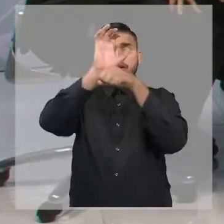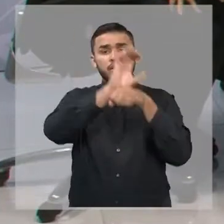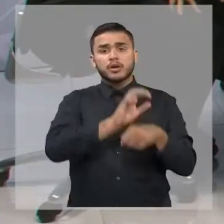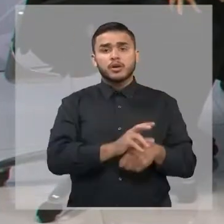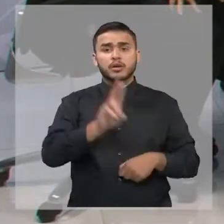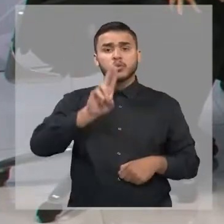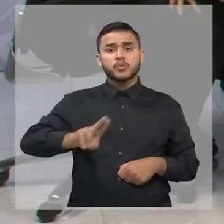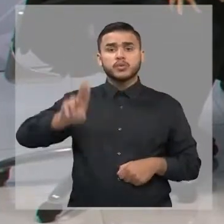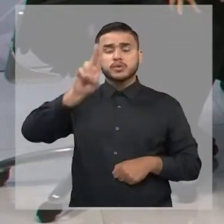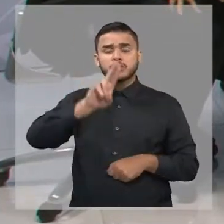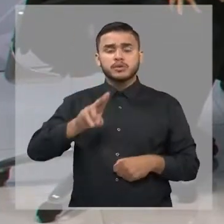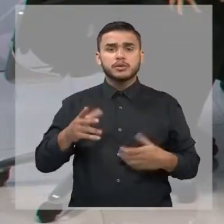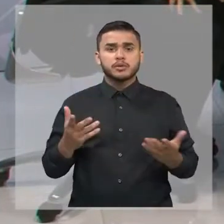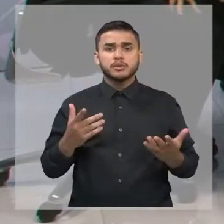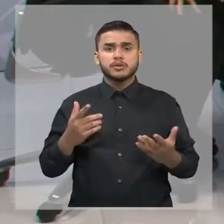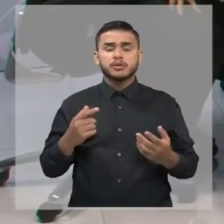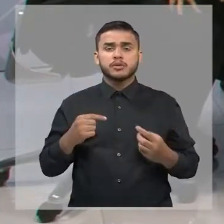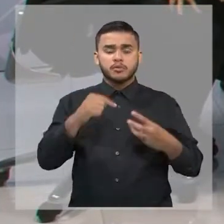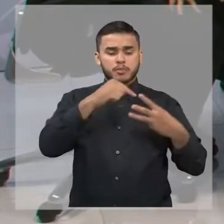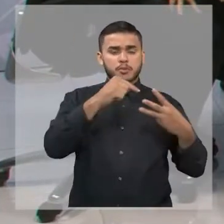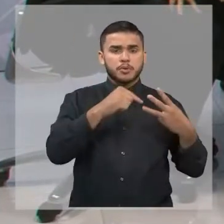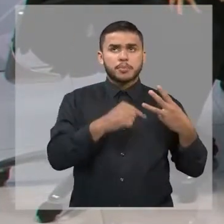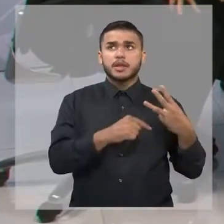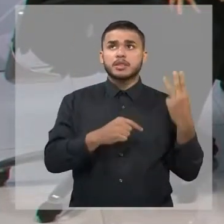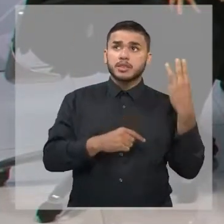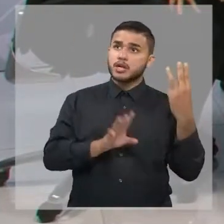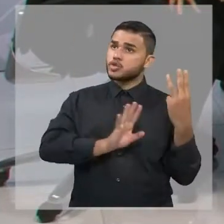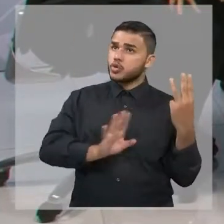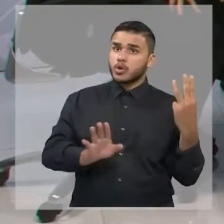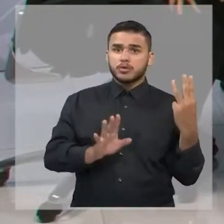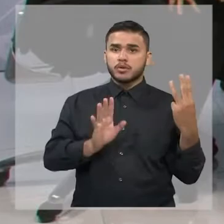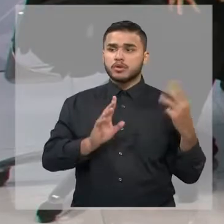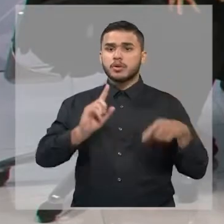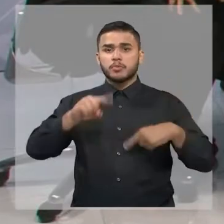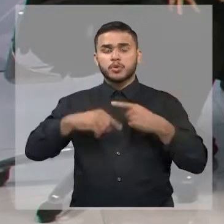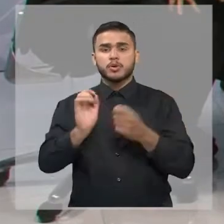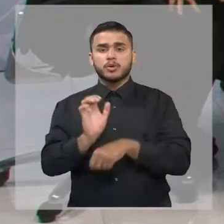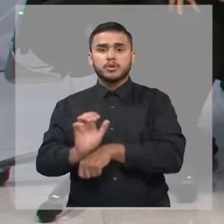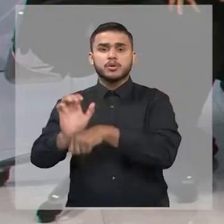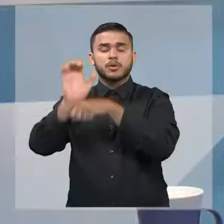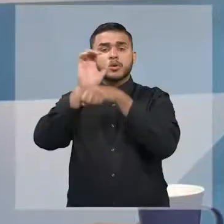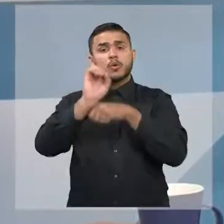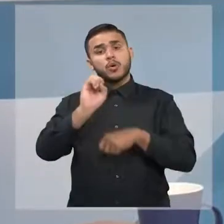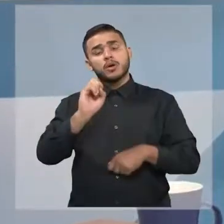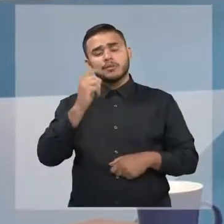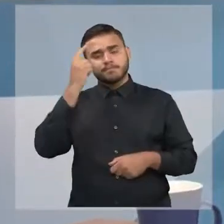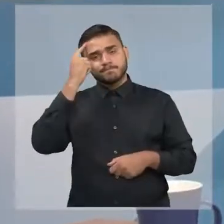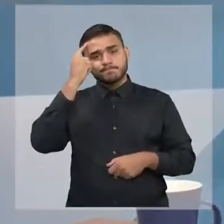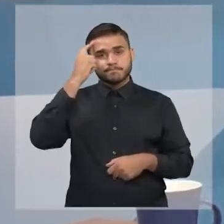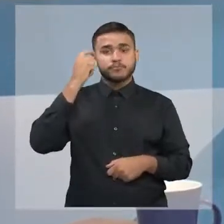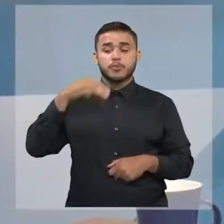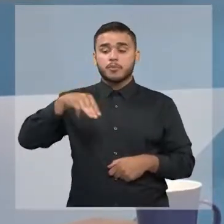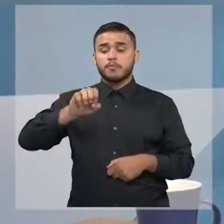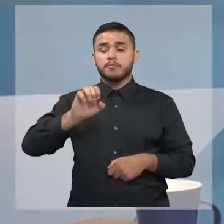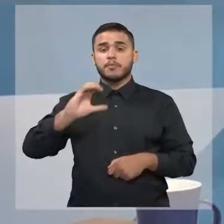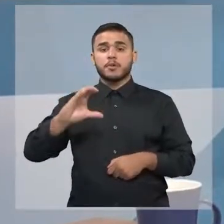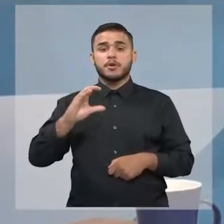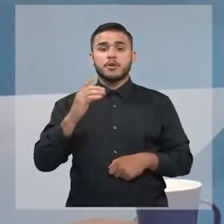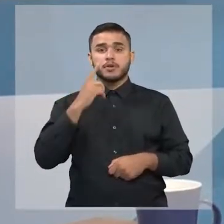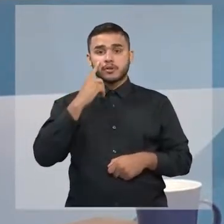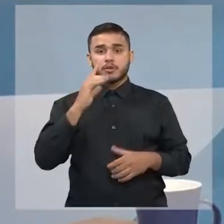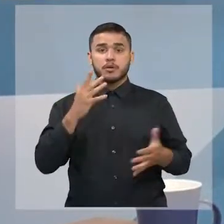todas as universidades. Realmente eu não sei se vai haver um corte linear de 30% ou se o MEC realmente estava pensando num corte